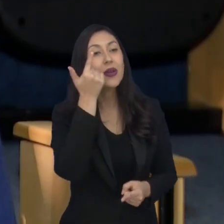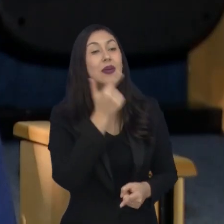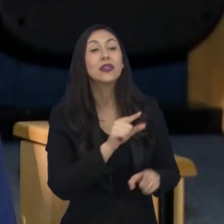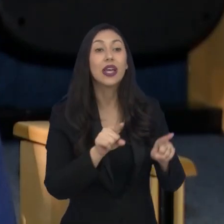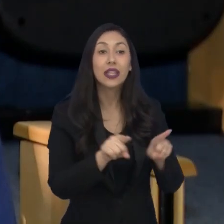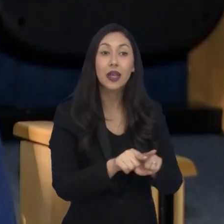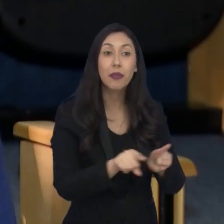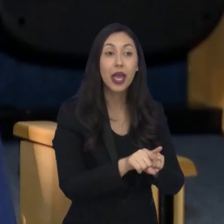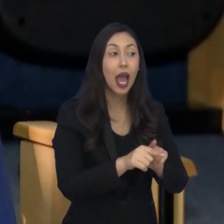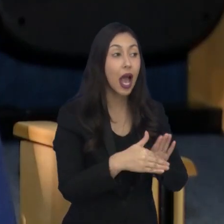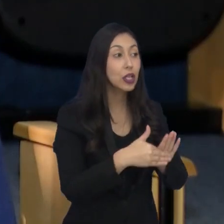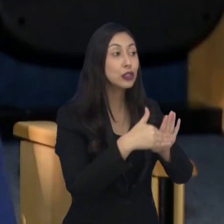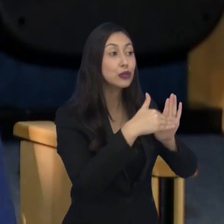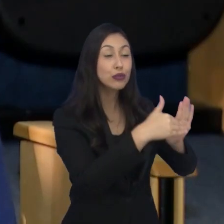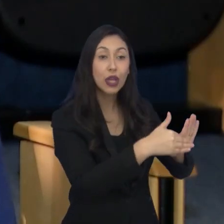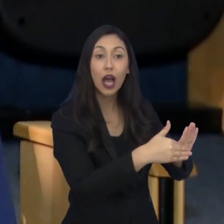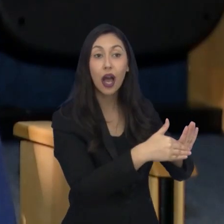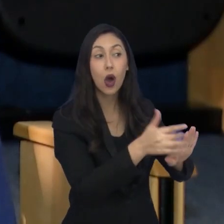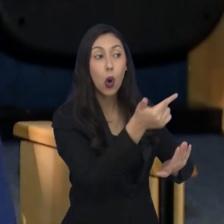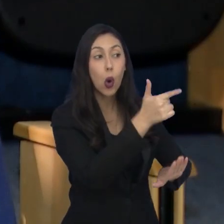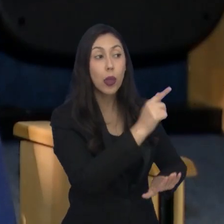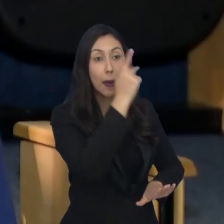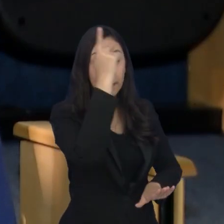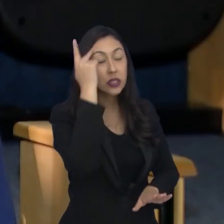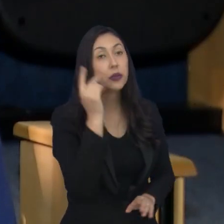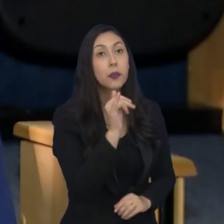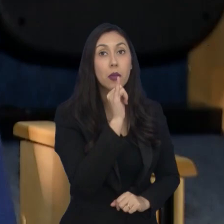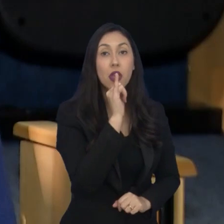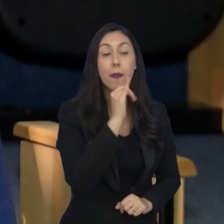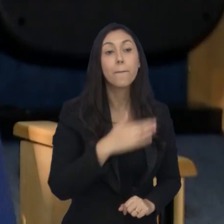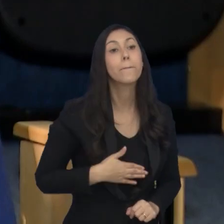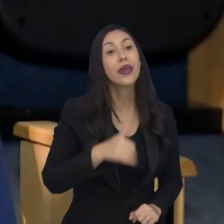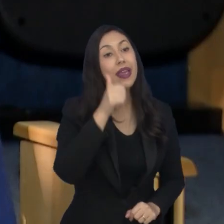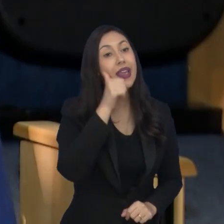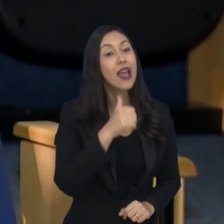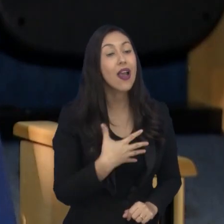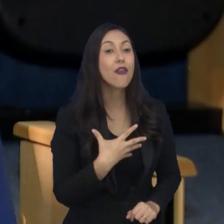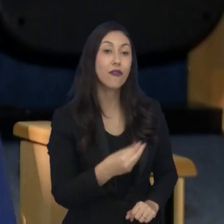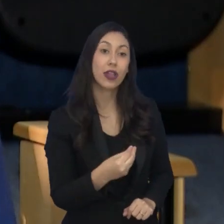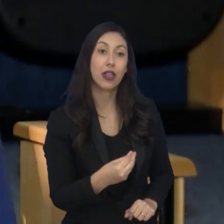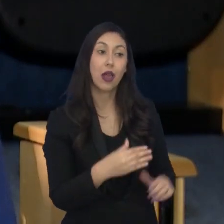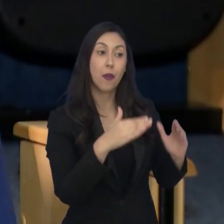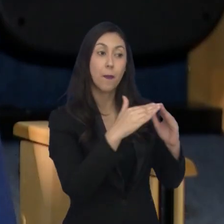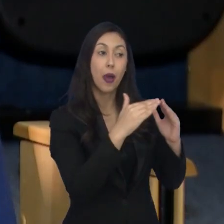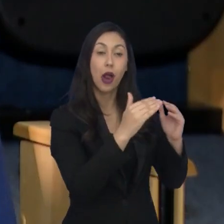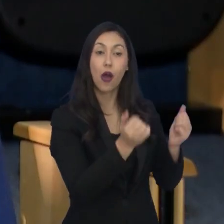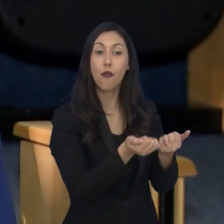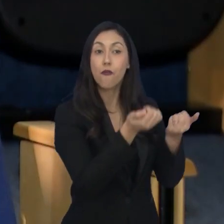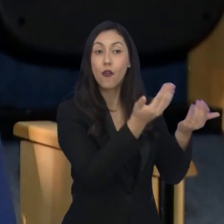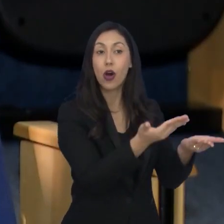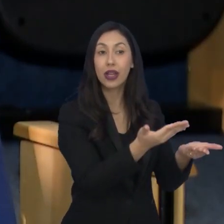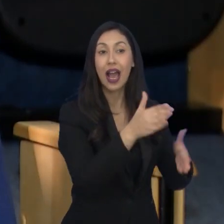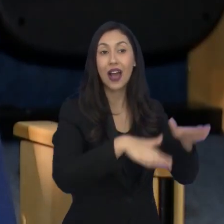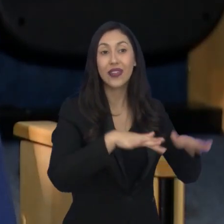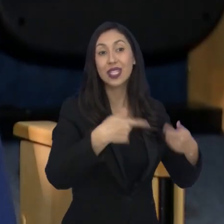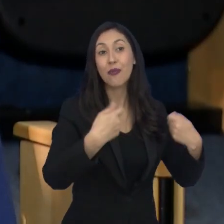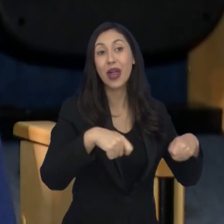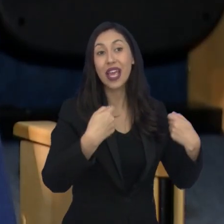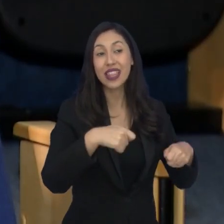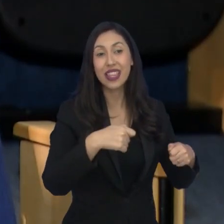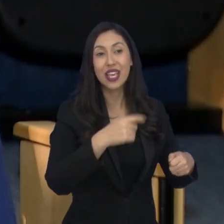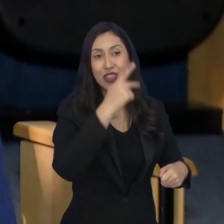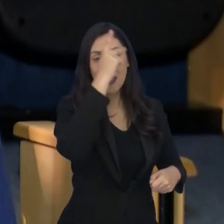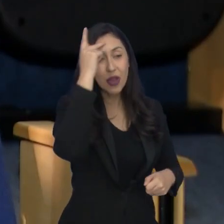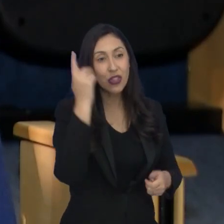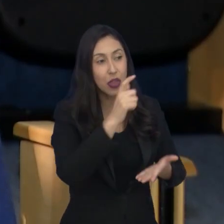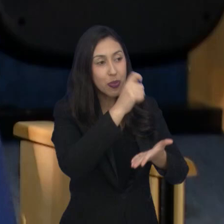fiador. Eu, por exemplo, a minha filha que mora fora, quando ela precisa de fiador, eu já posso ser, porque o